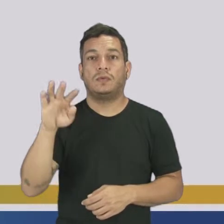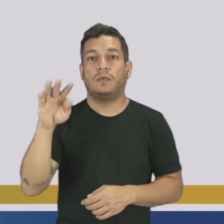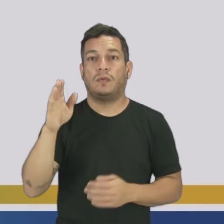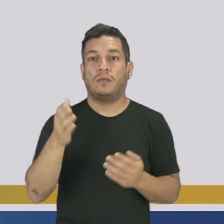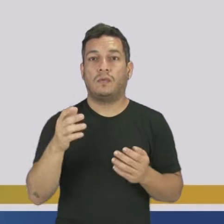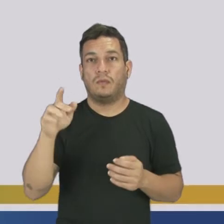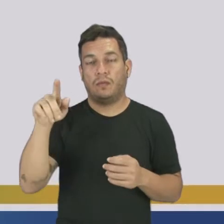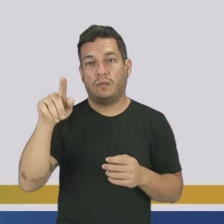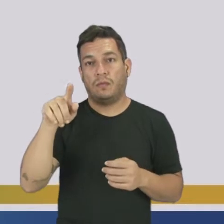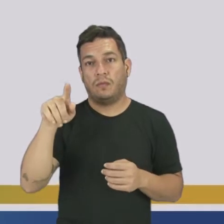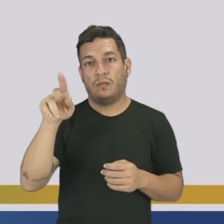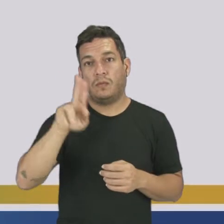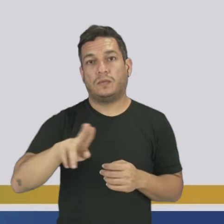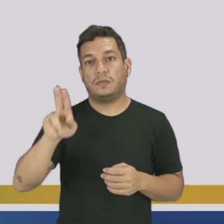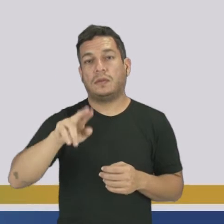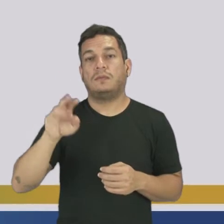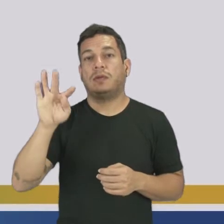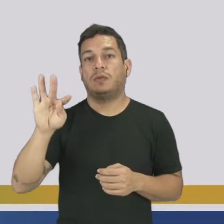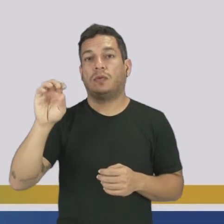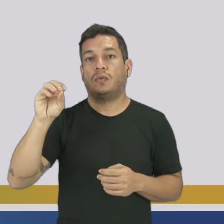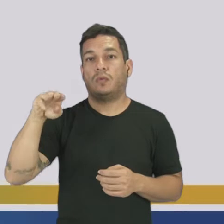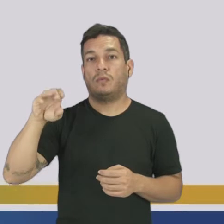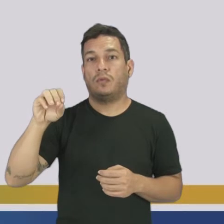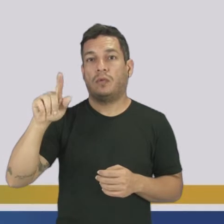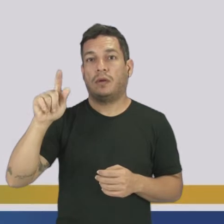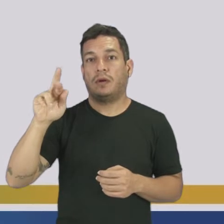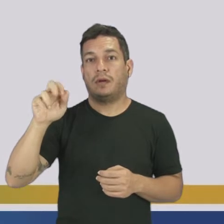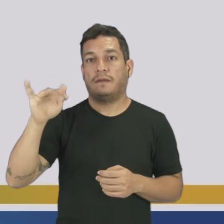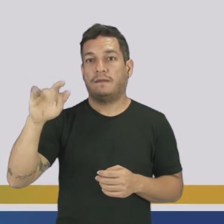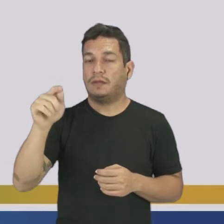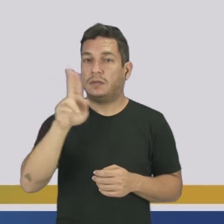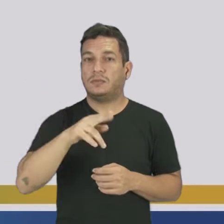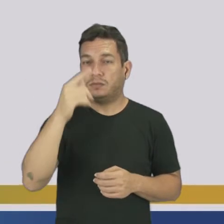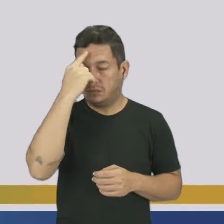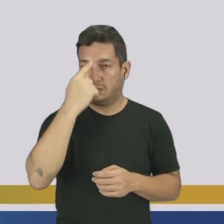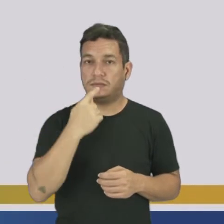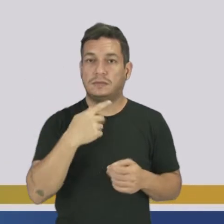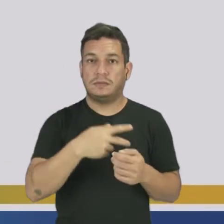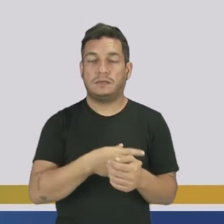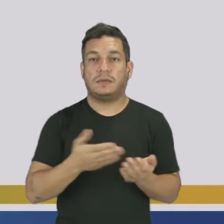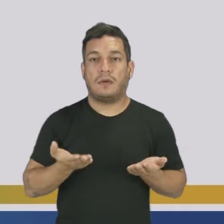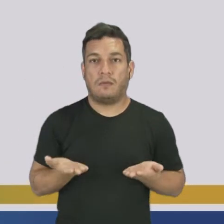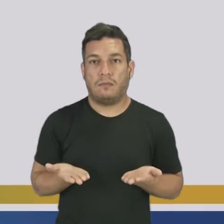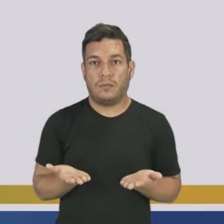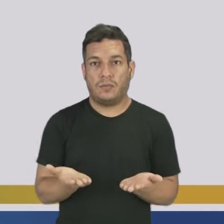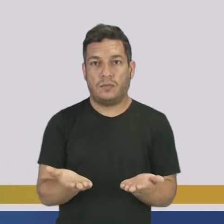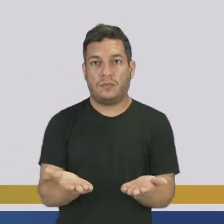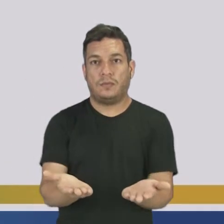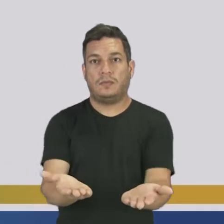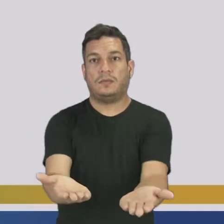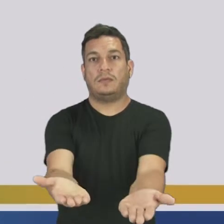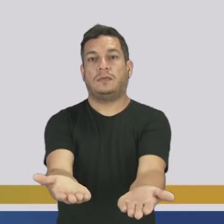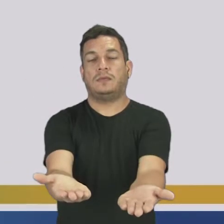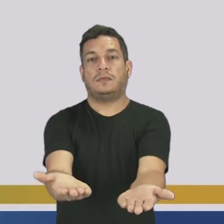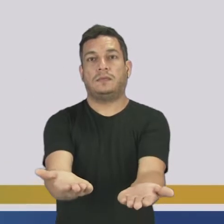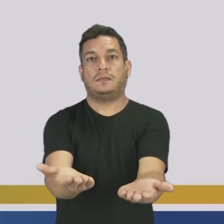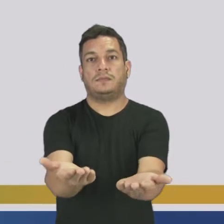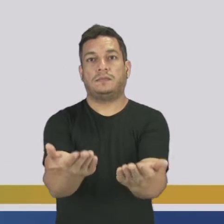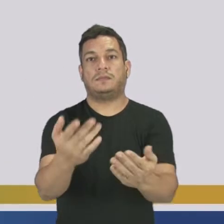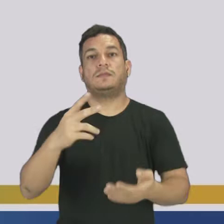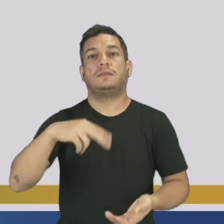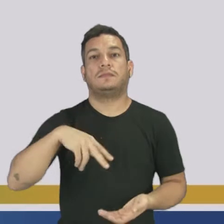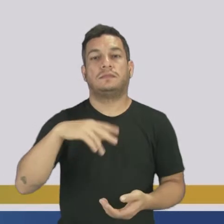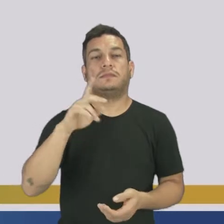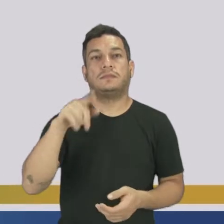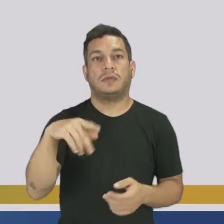tomografia. E alguns exames de imagem baseiam-se no conhecimento originado de pesquisa desenvolvido pela física nuclear, que é o nosso